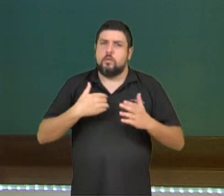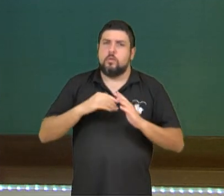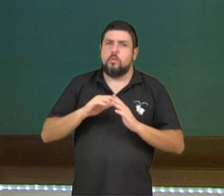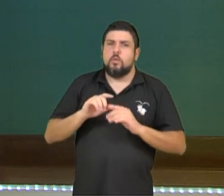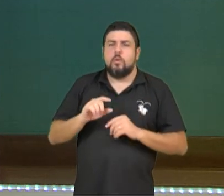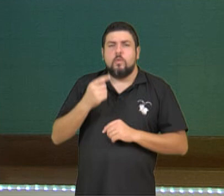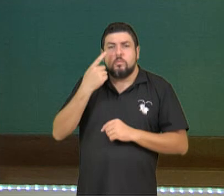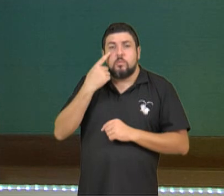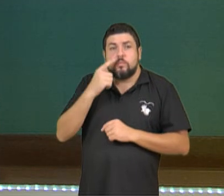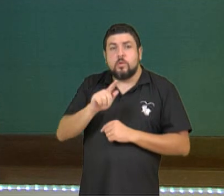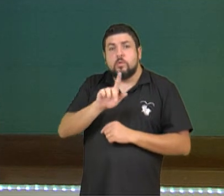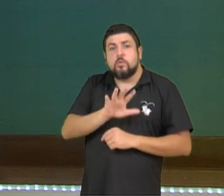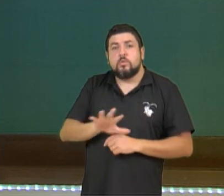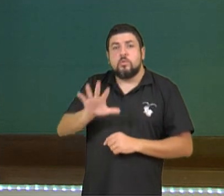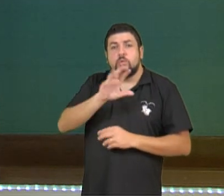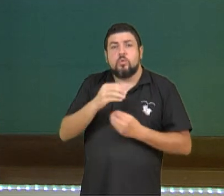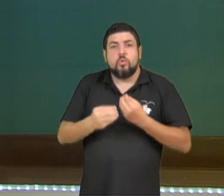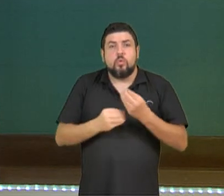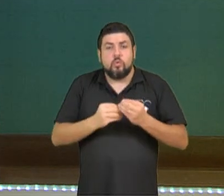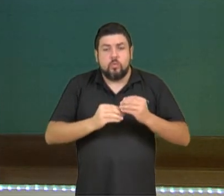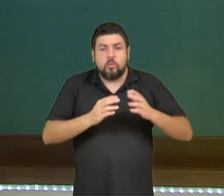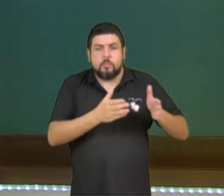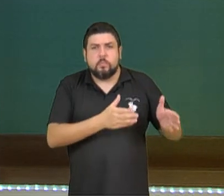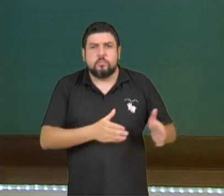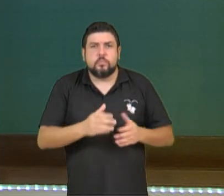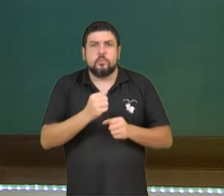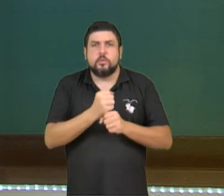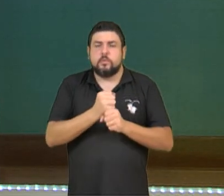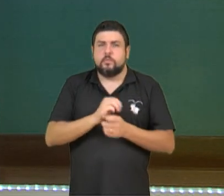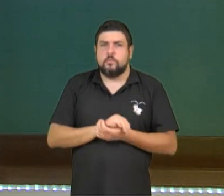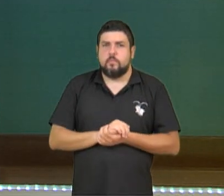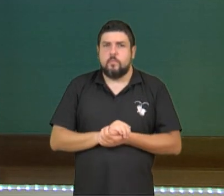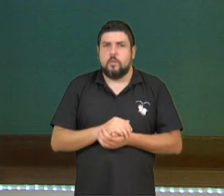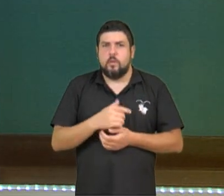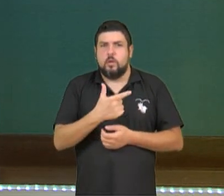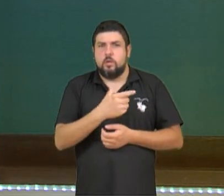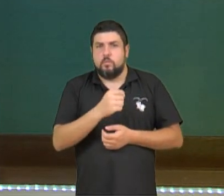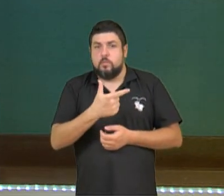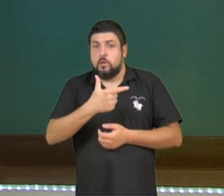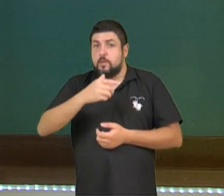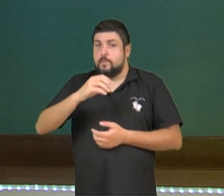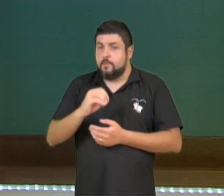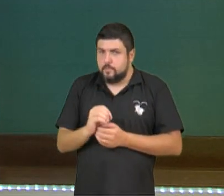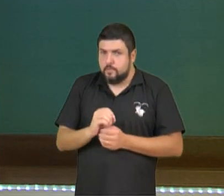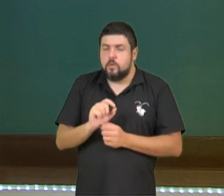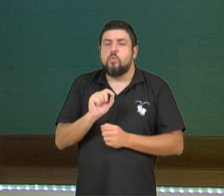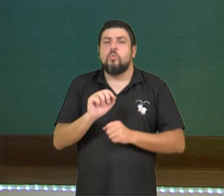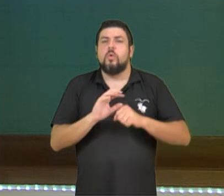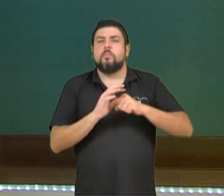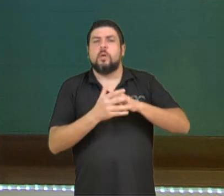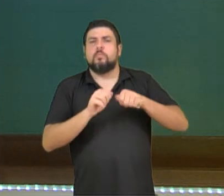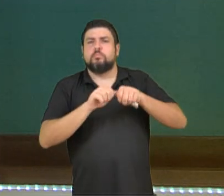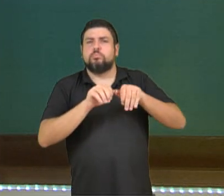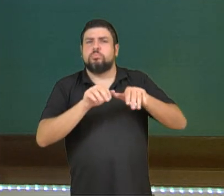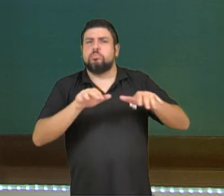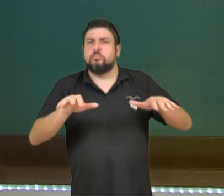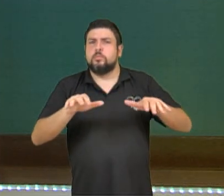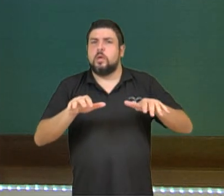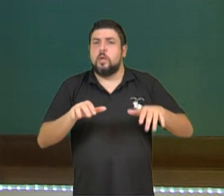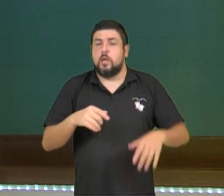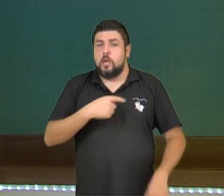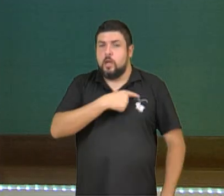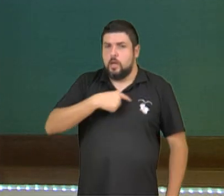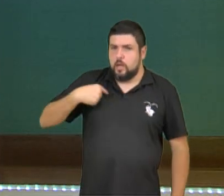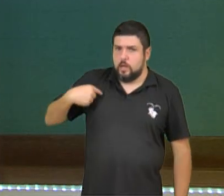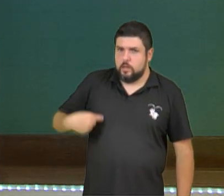a produtividade daquele ano. Observem que em 2020, em detrimento da pandemia, nós tivemos China e Índia